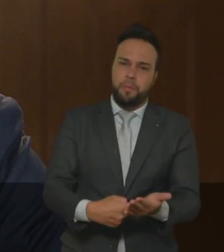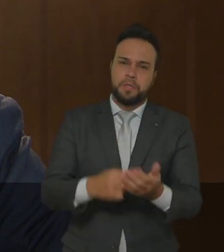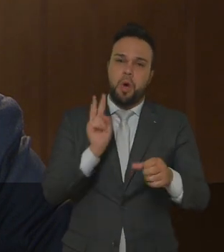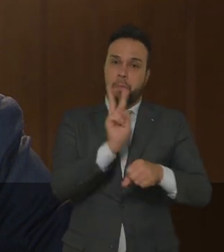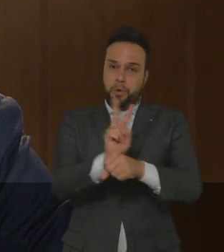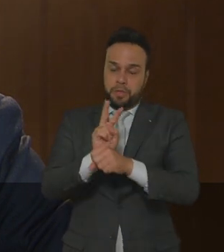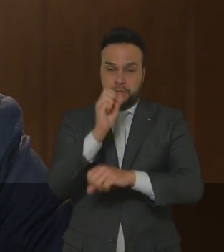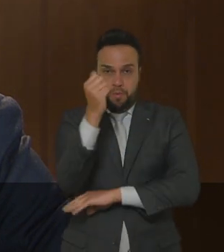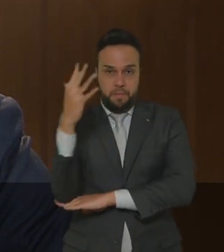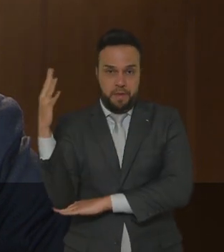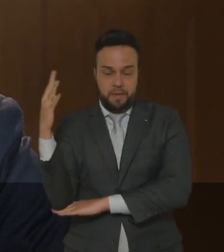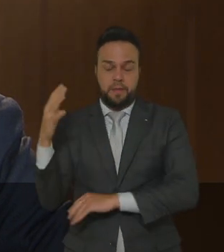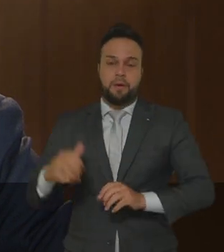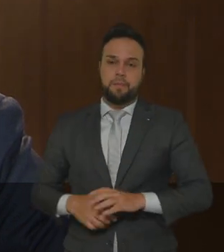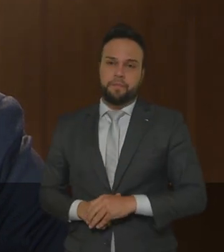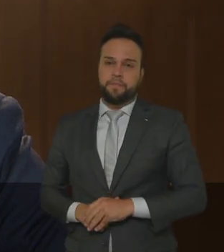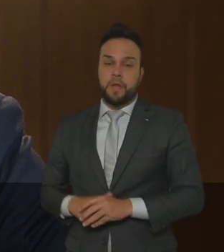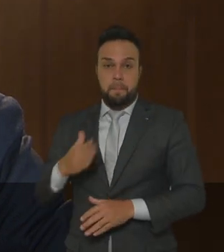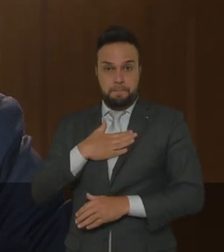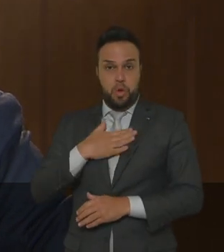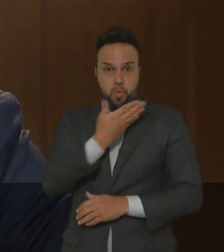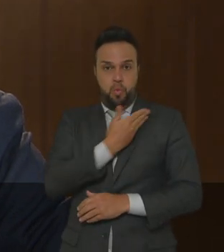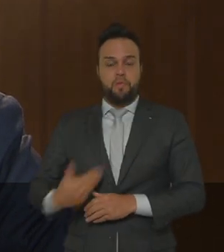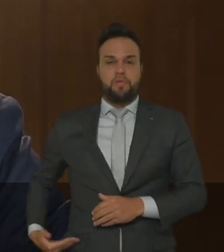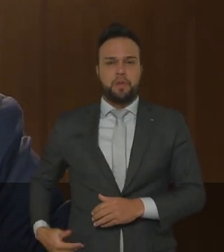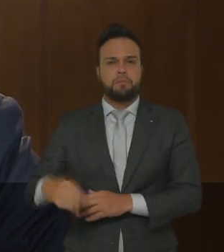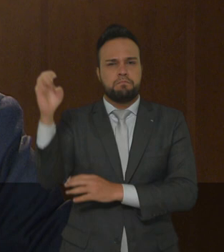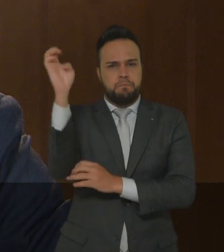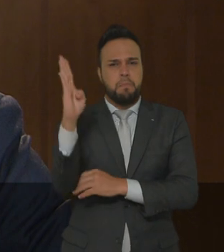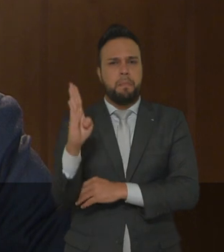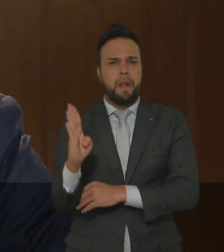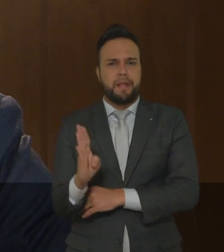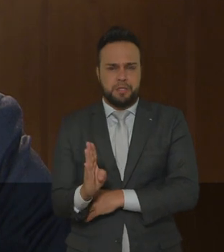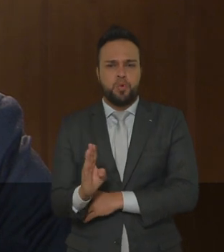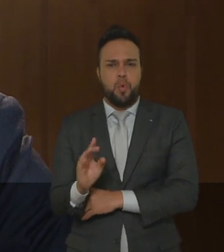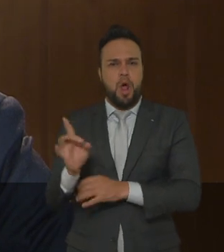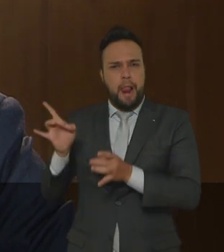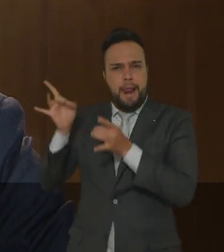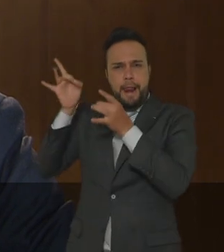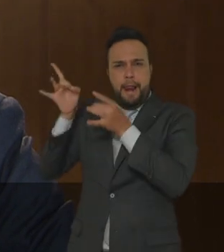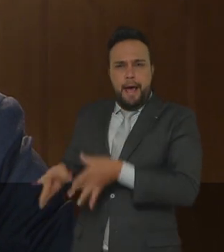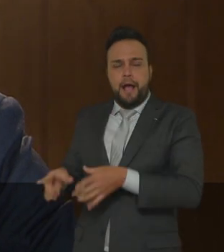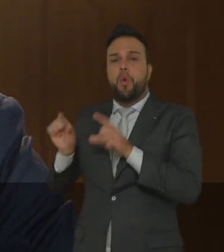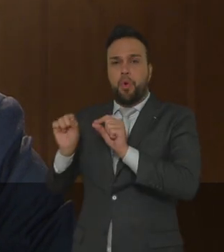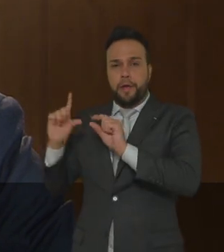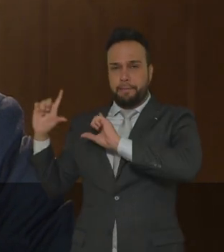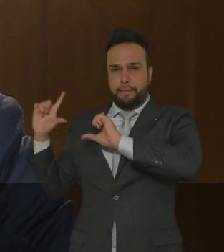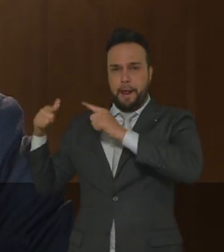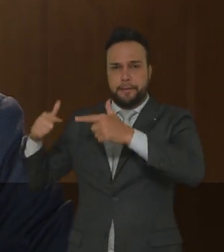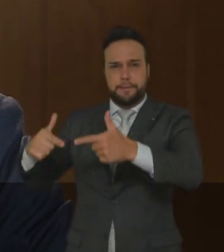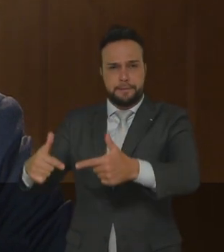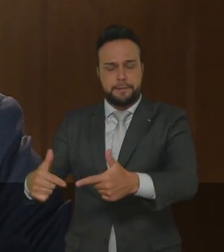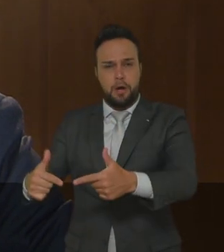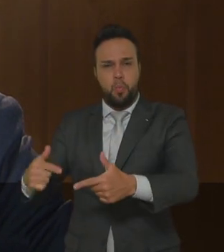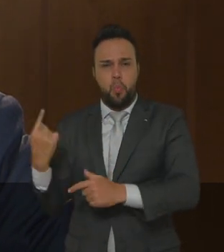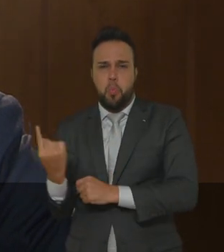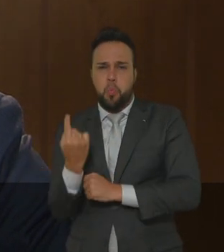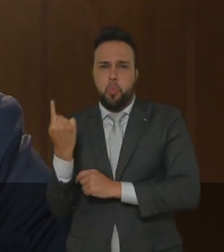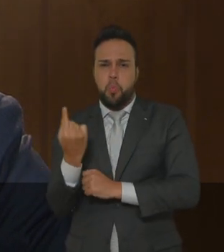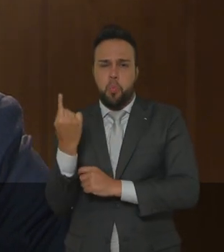com a Proteção Ambiental e meu governo o Brasil finalmente abandonam a tradição